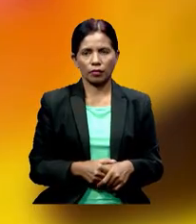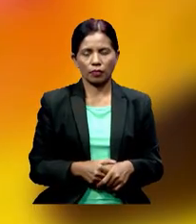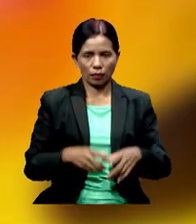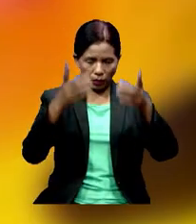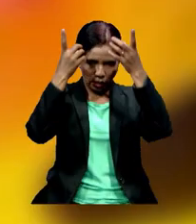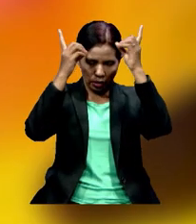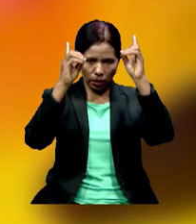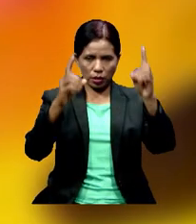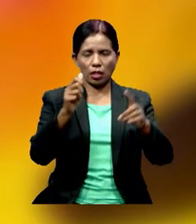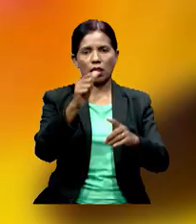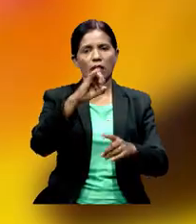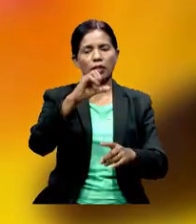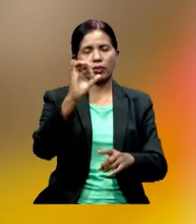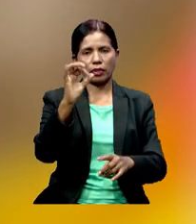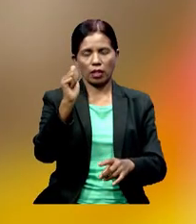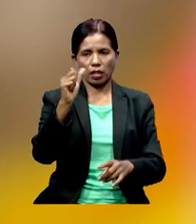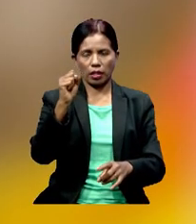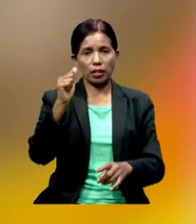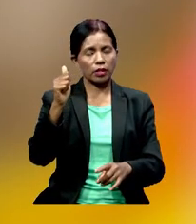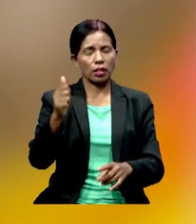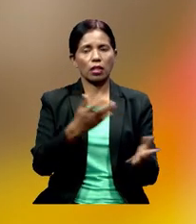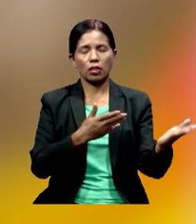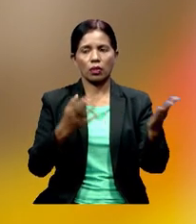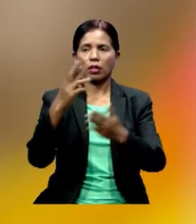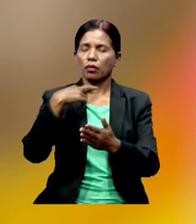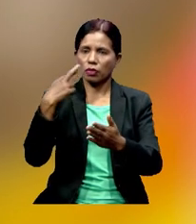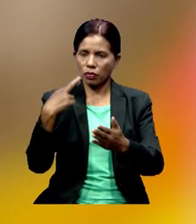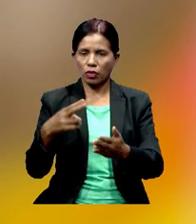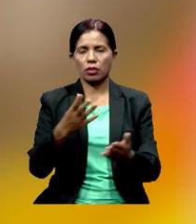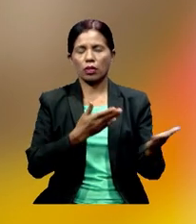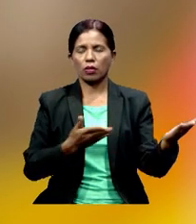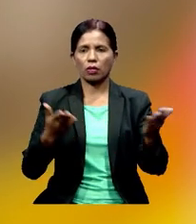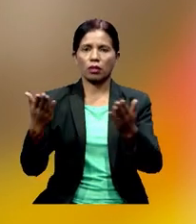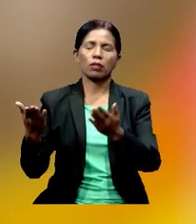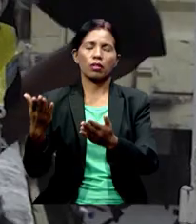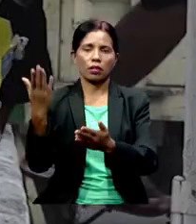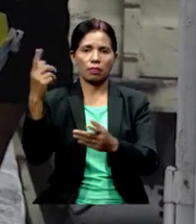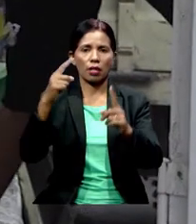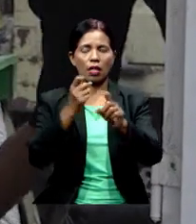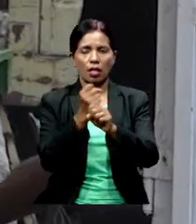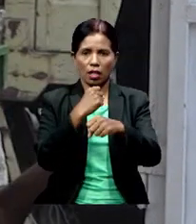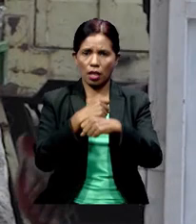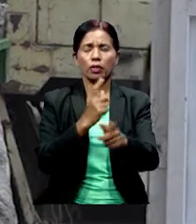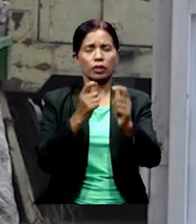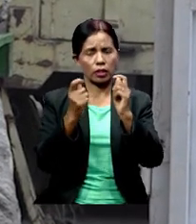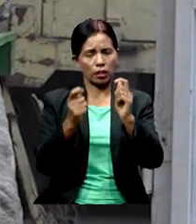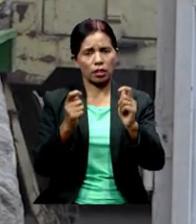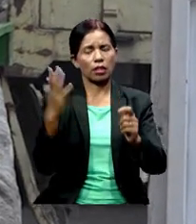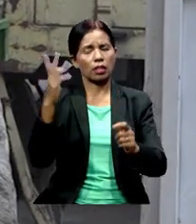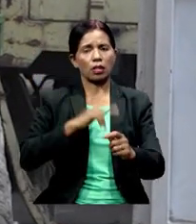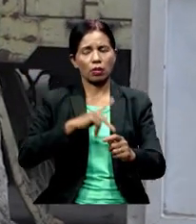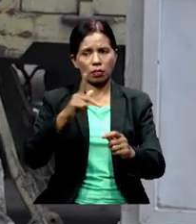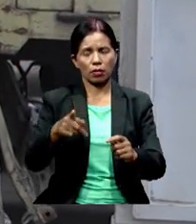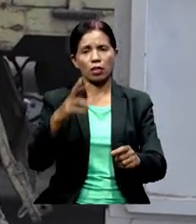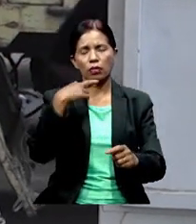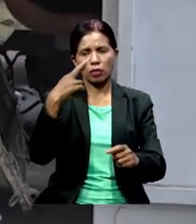Decisão Ai faesa hodi lore amostra fos ho marca beruang mera no amor da familia ba halteste tamba fos refere hetan